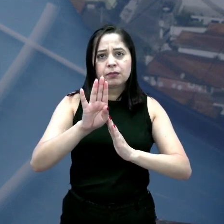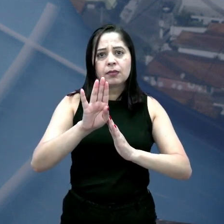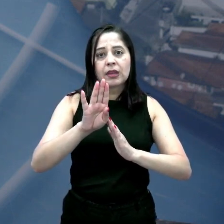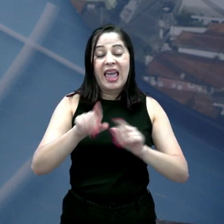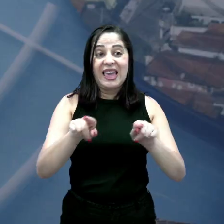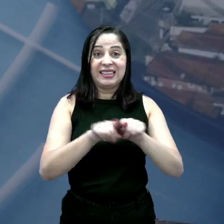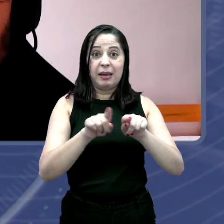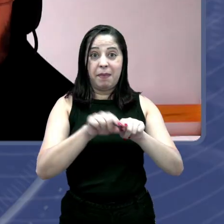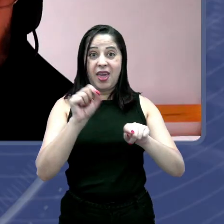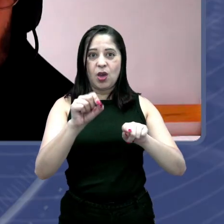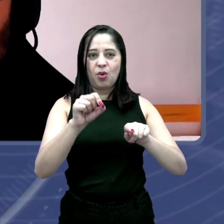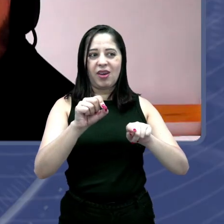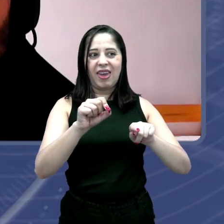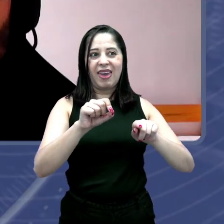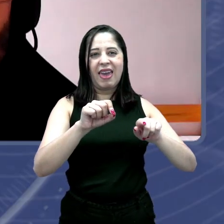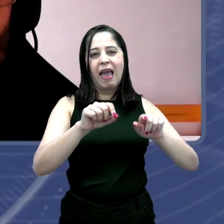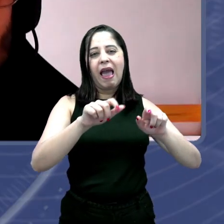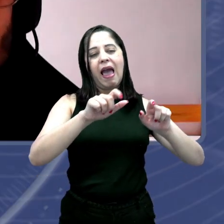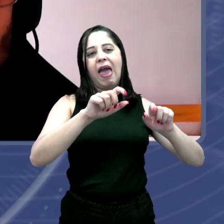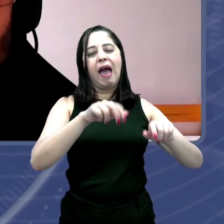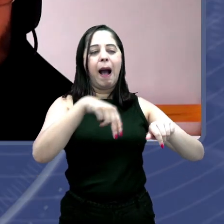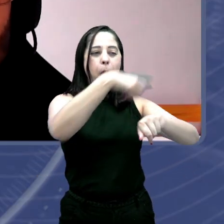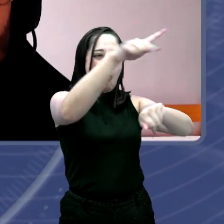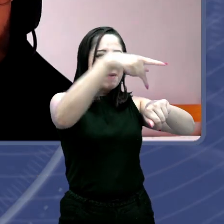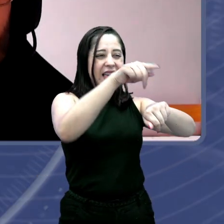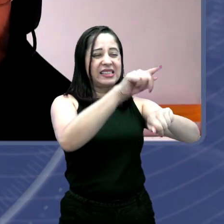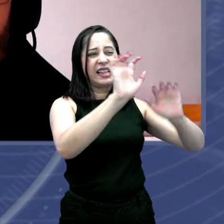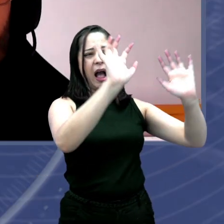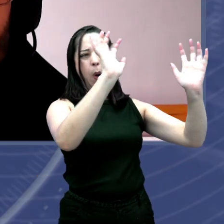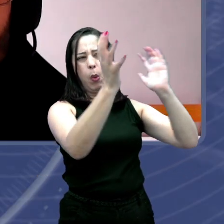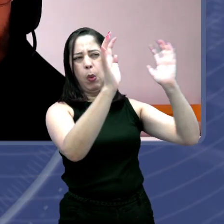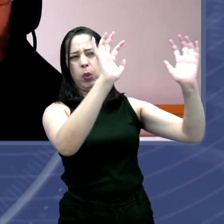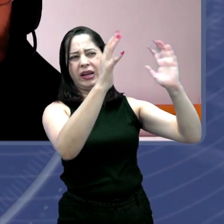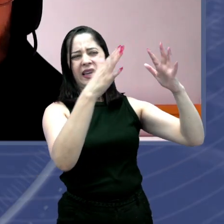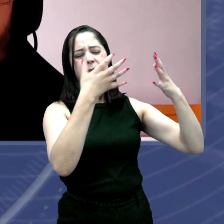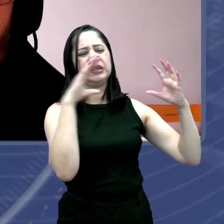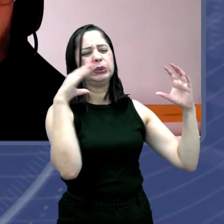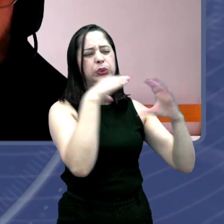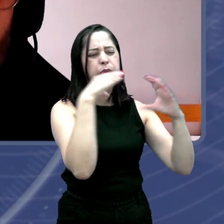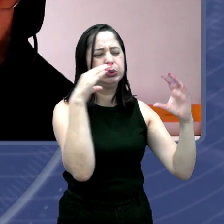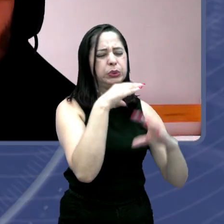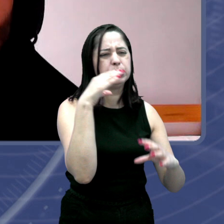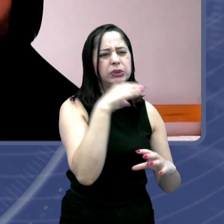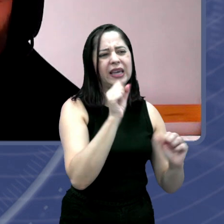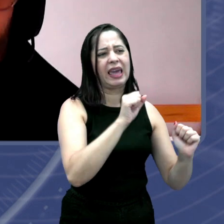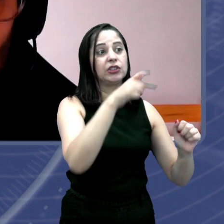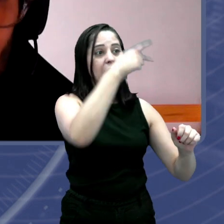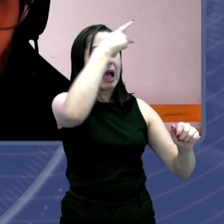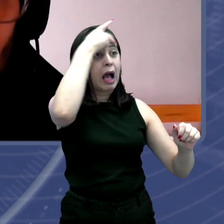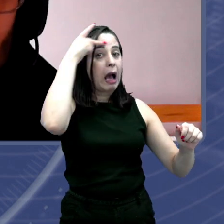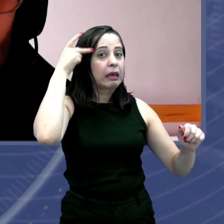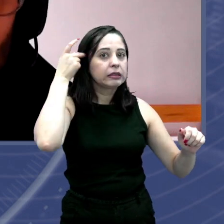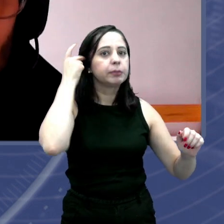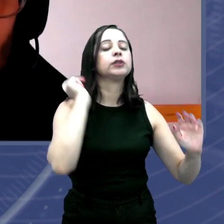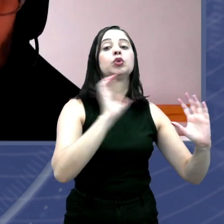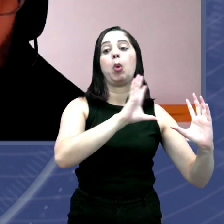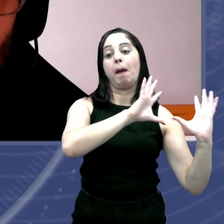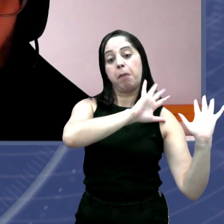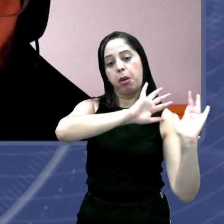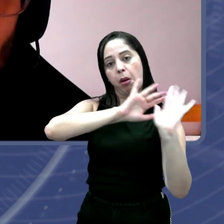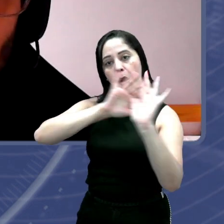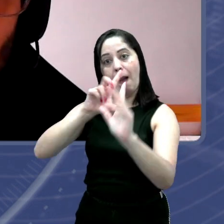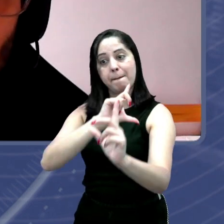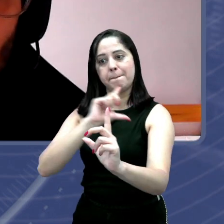refugiados climáticos, né, que isso vai, de alguma forma, vai estourar, né? A gente já está vendo um movimento mais crescente